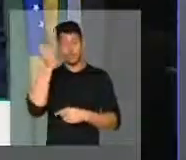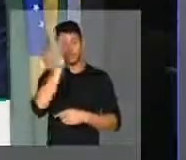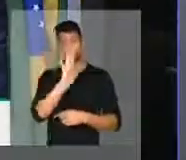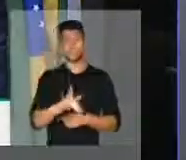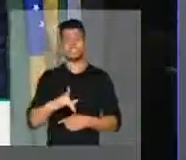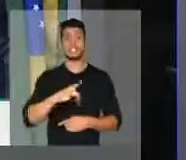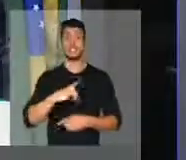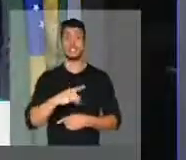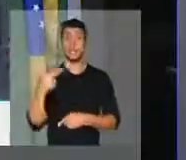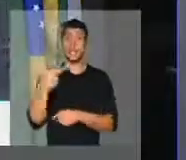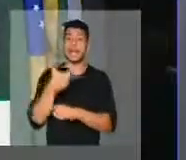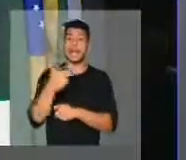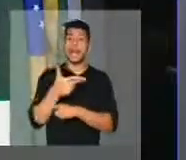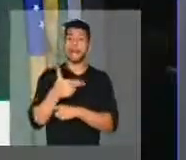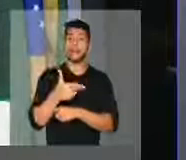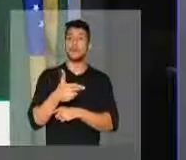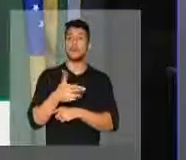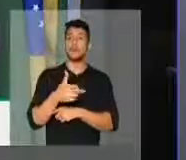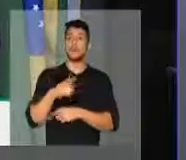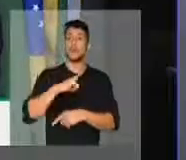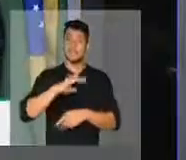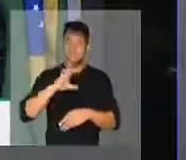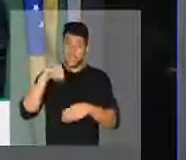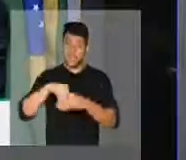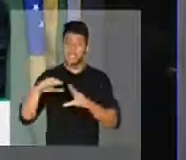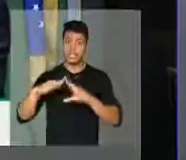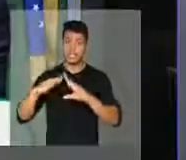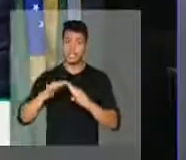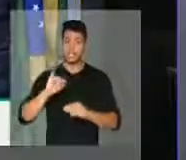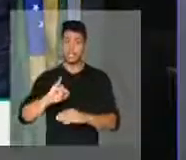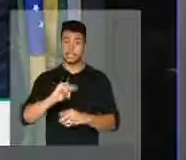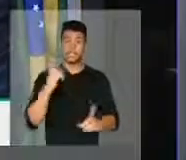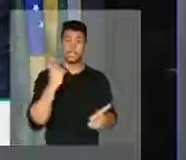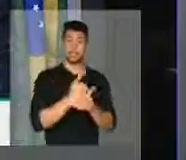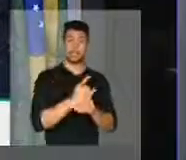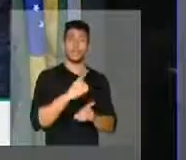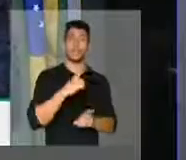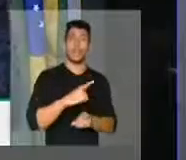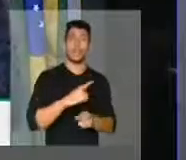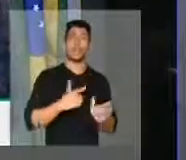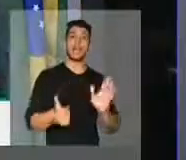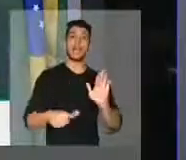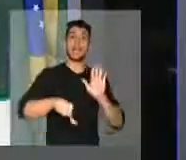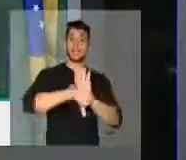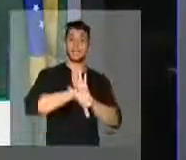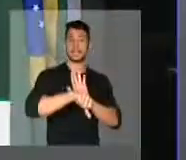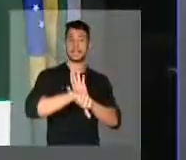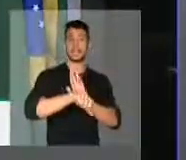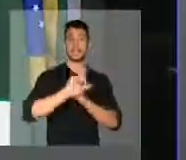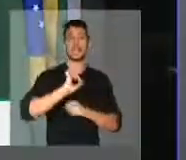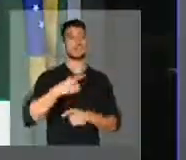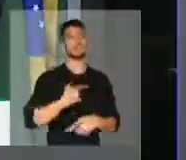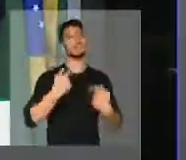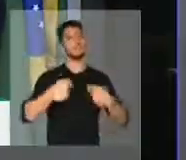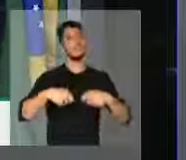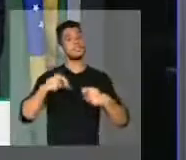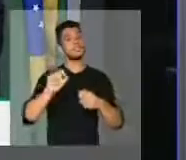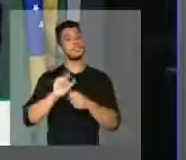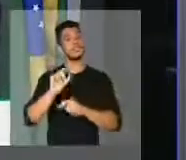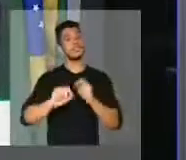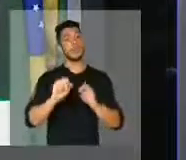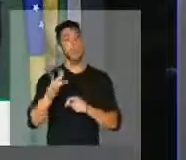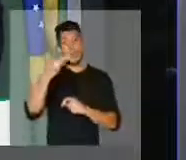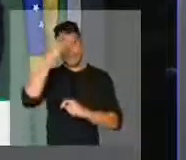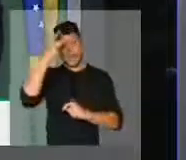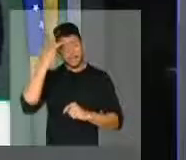casa e, se for pego, é crime. E nós temos que fazer com que o cidadão